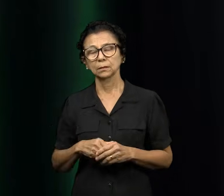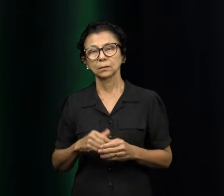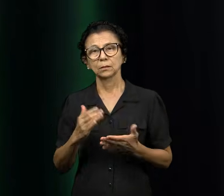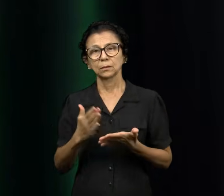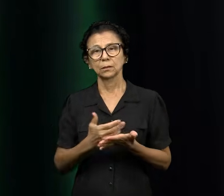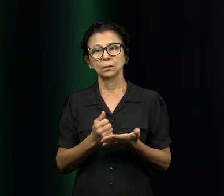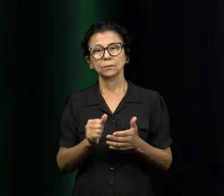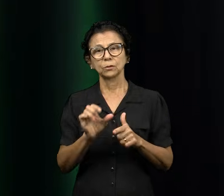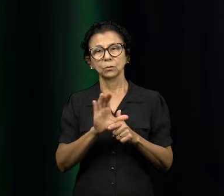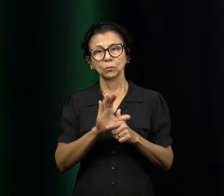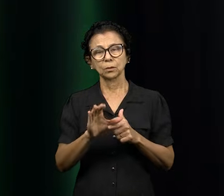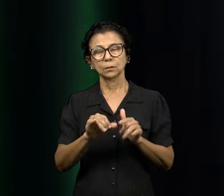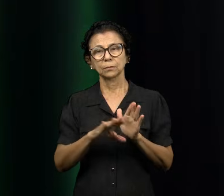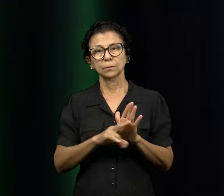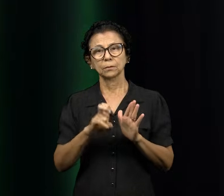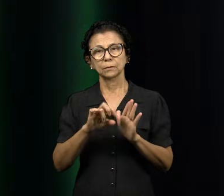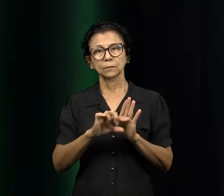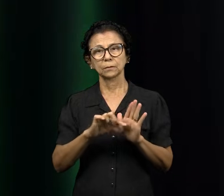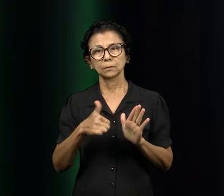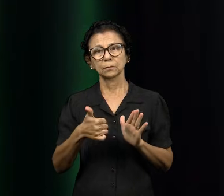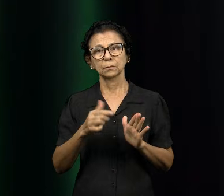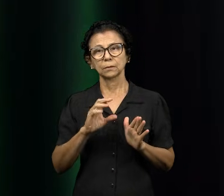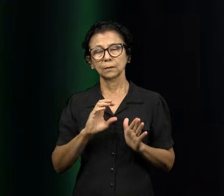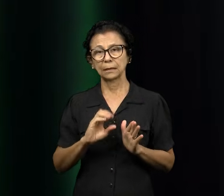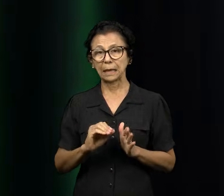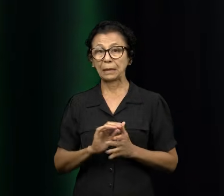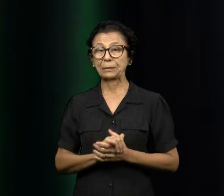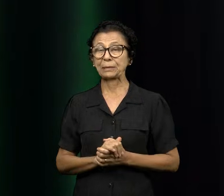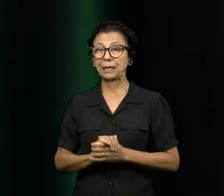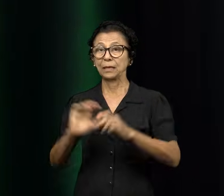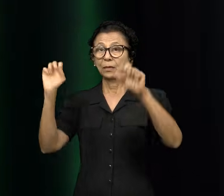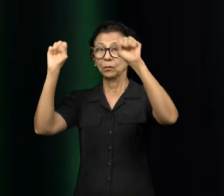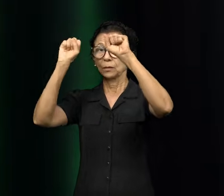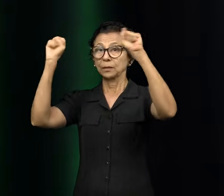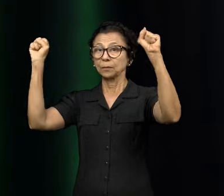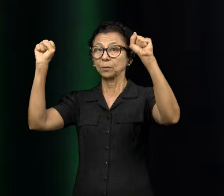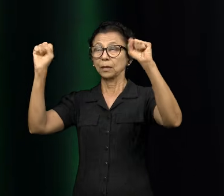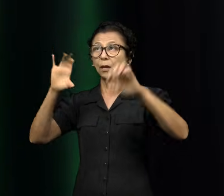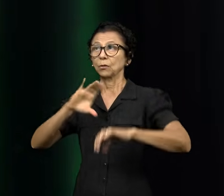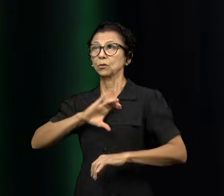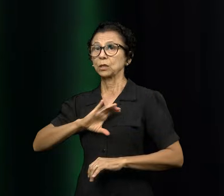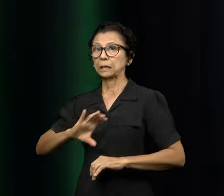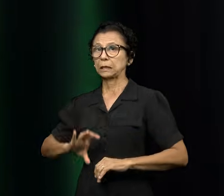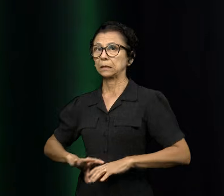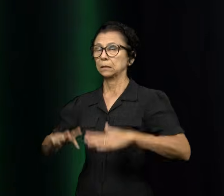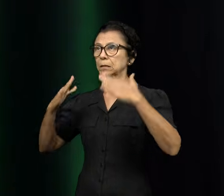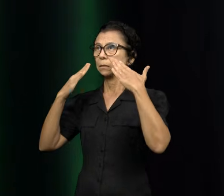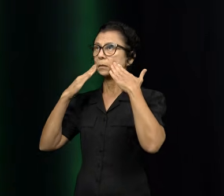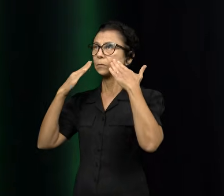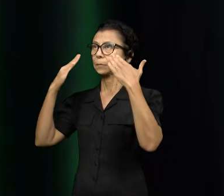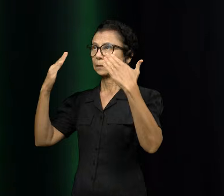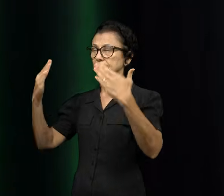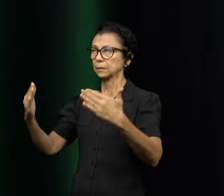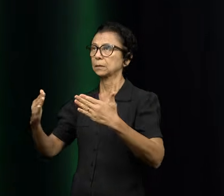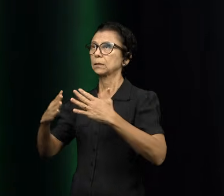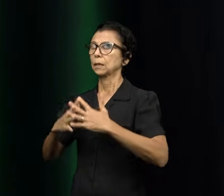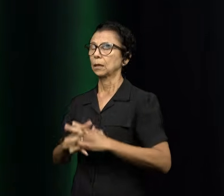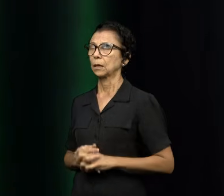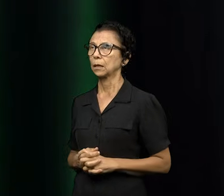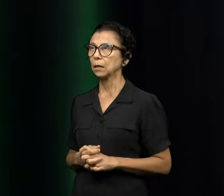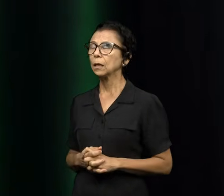porque todos devemos comparecer ante o tribunal de Cristo, para que cada um